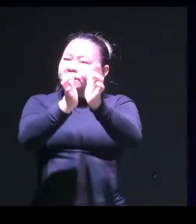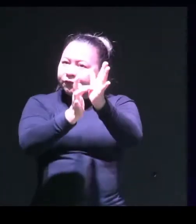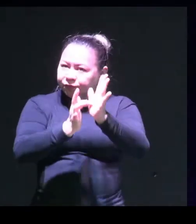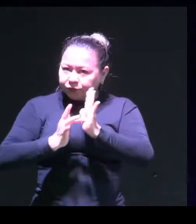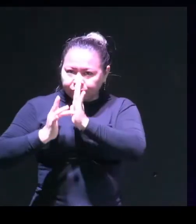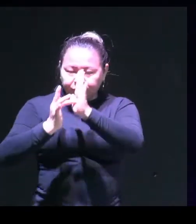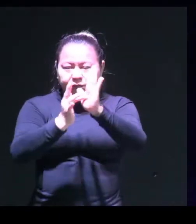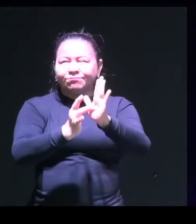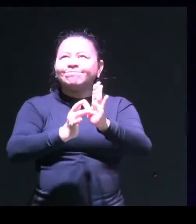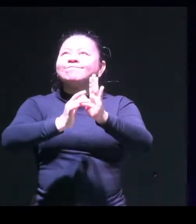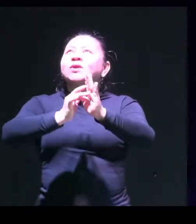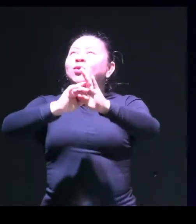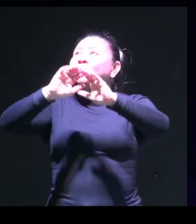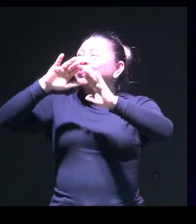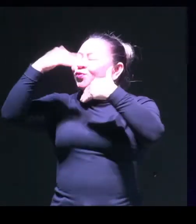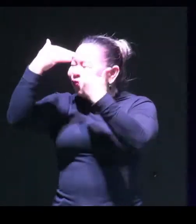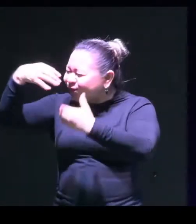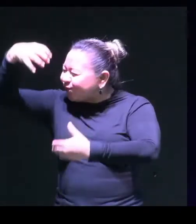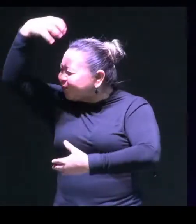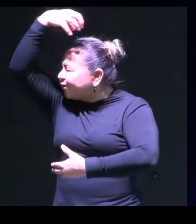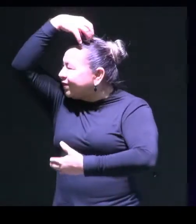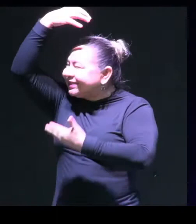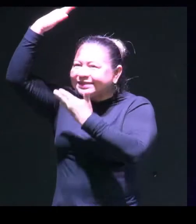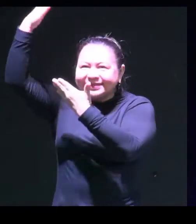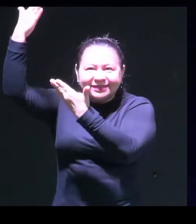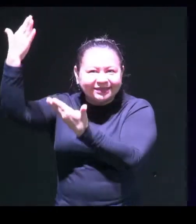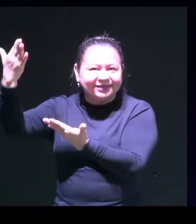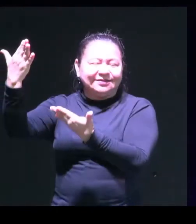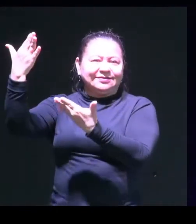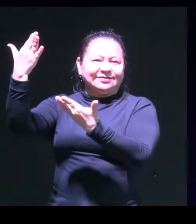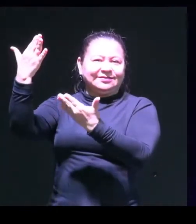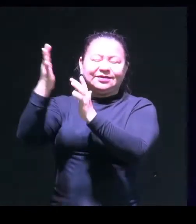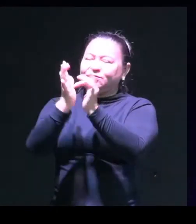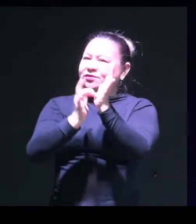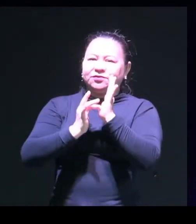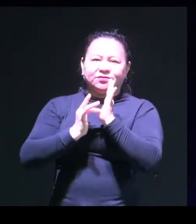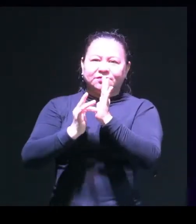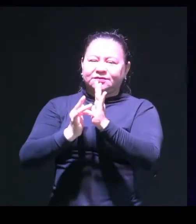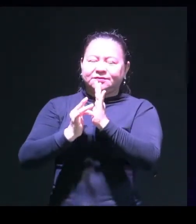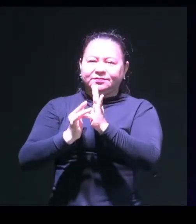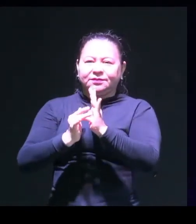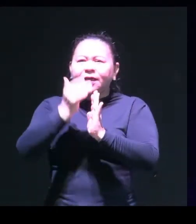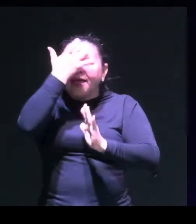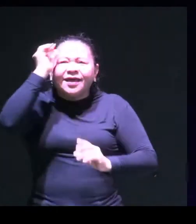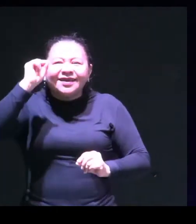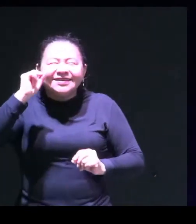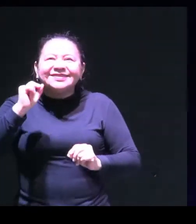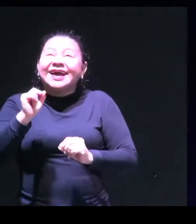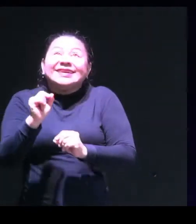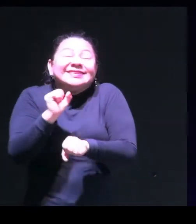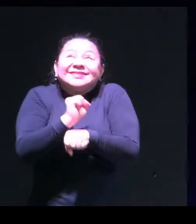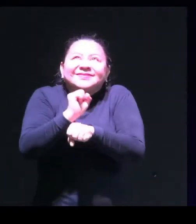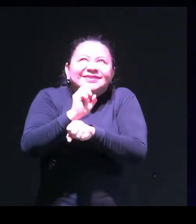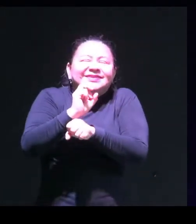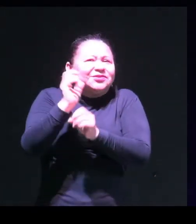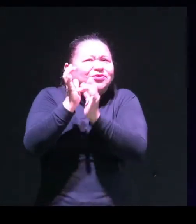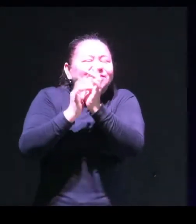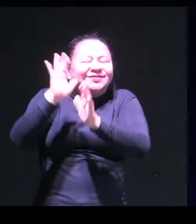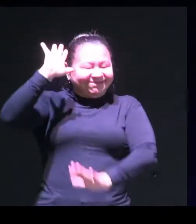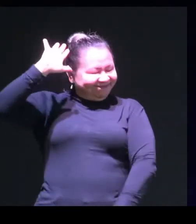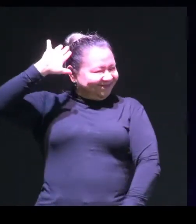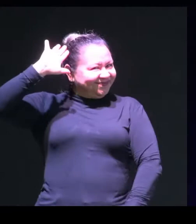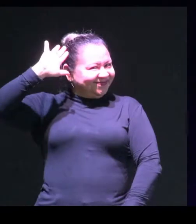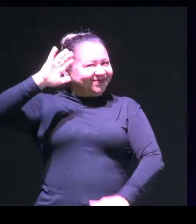nosso Rei e Salvador Jesus Cristo, amém? Quem está aguardando a volta de Jesus?